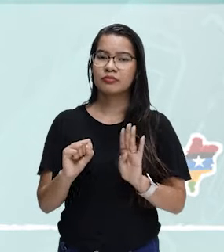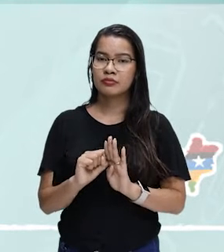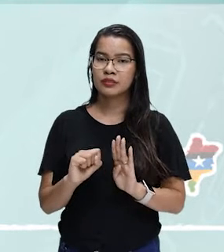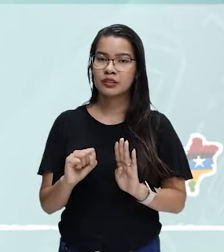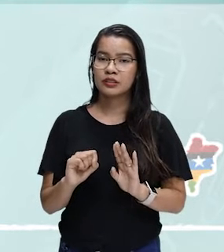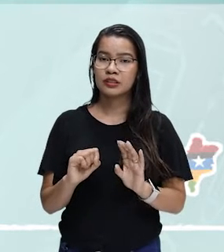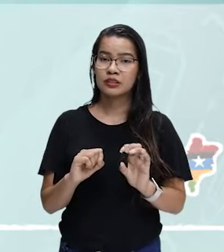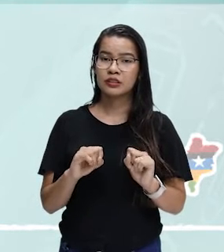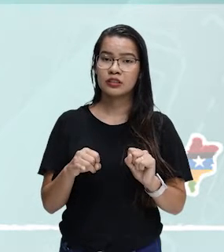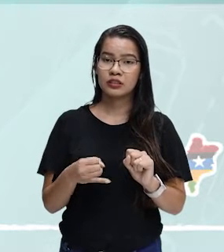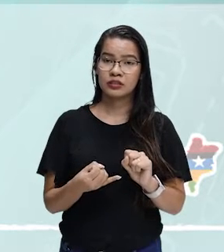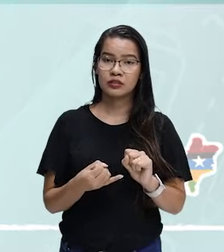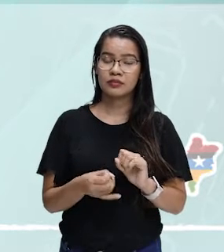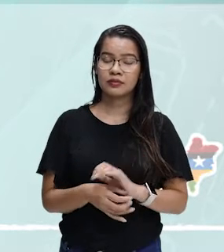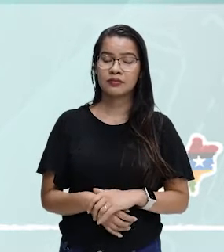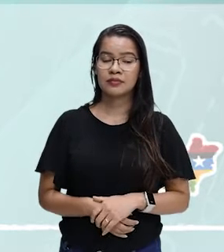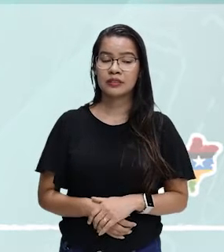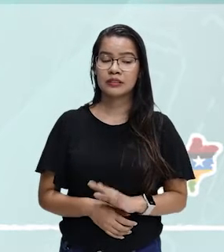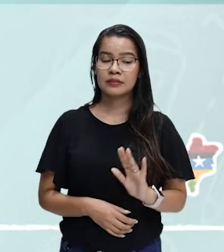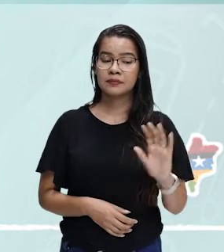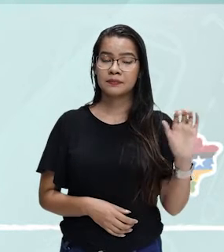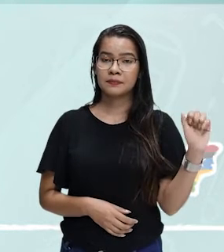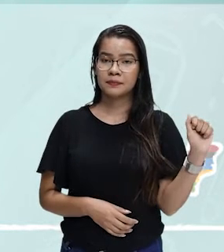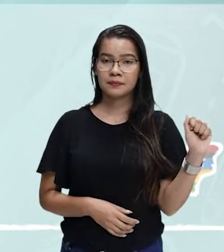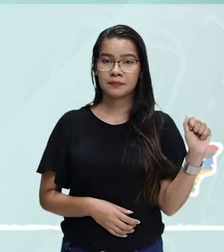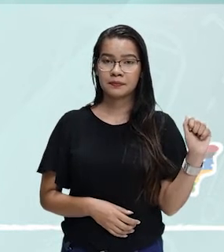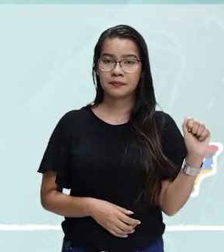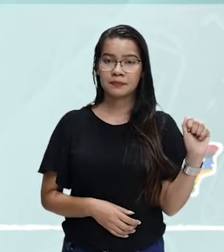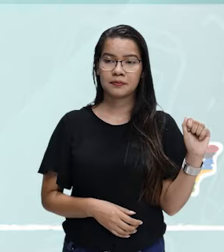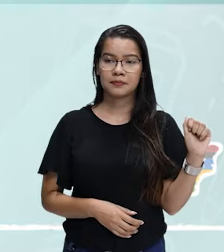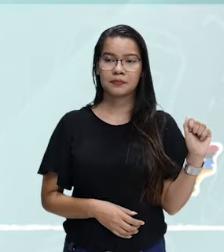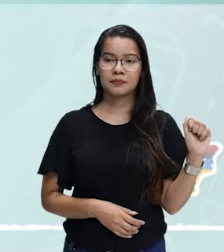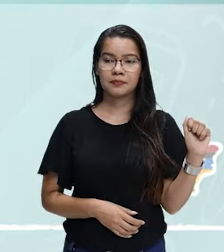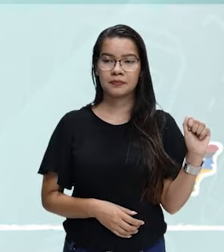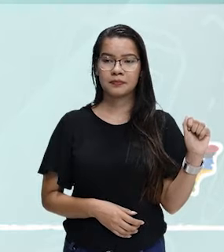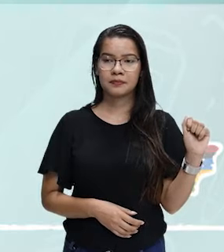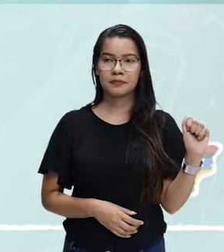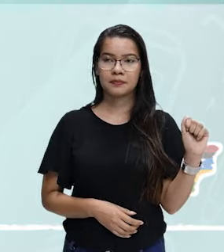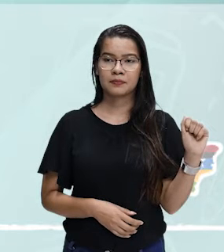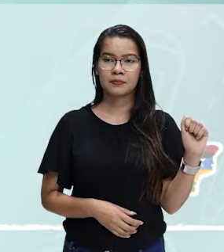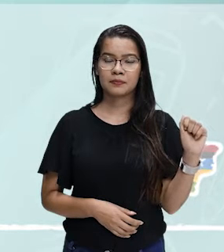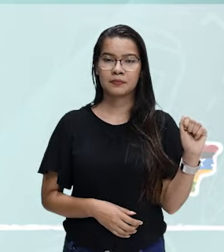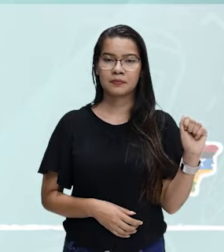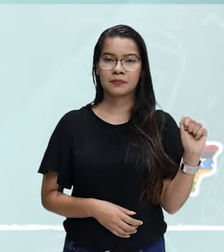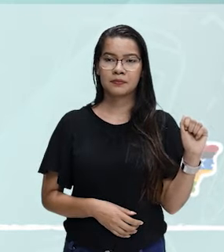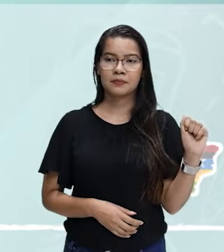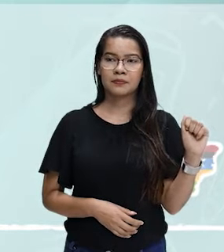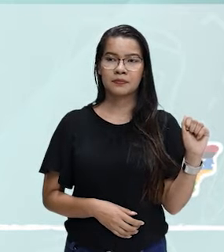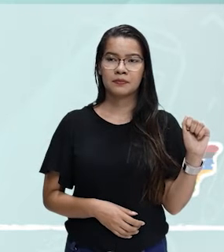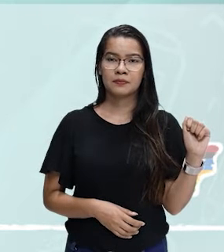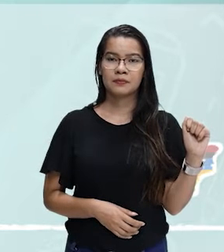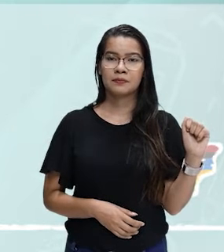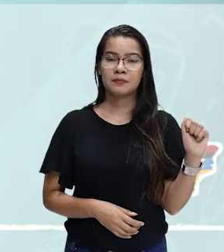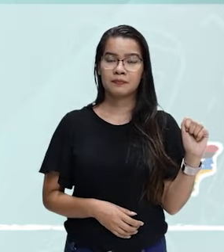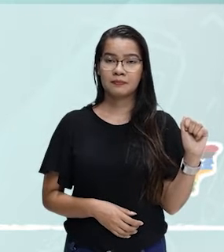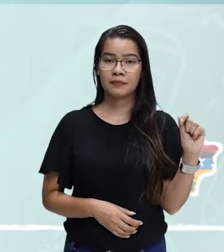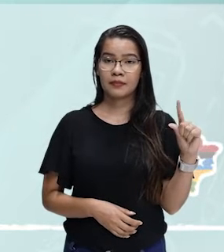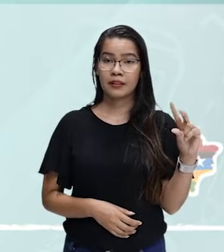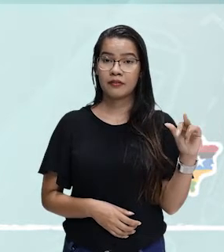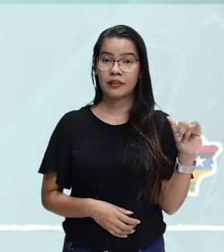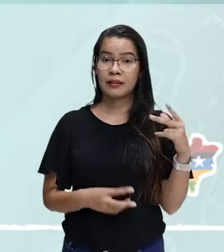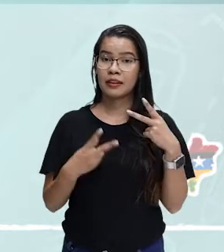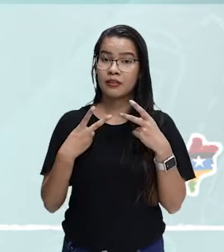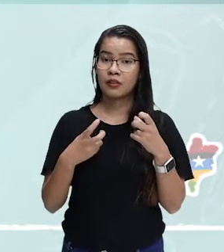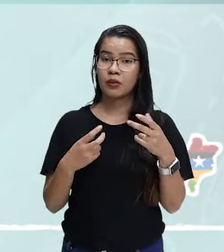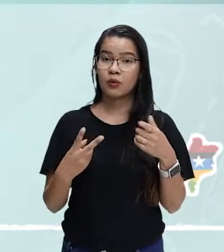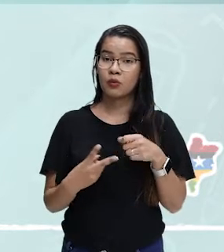ou seja, não vai ter valor de sujeito. Letra A tem, decidiu-se que o petróleo subiria de preço. Aí você vai identificar